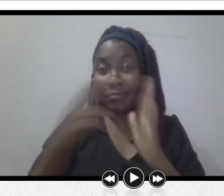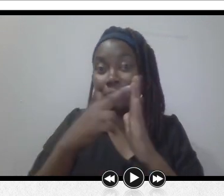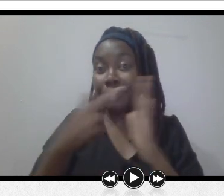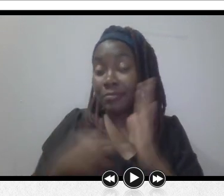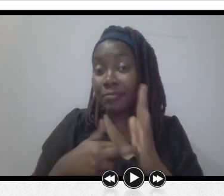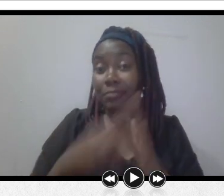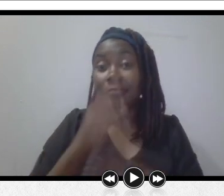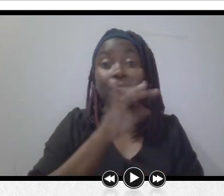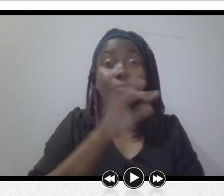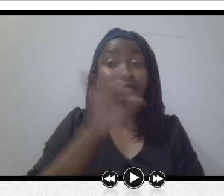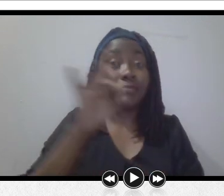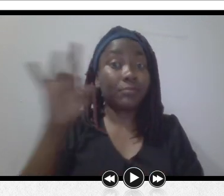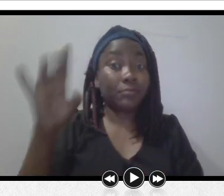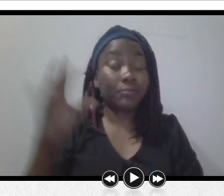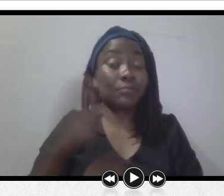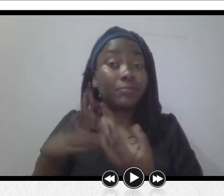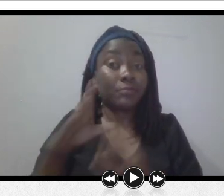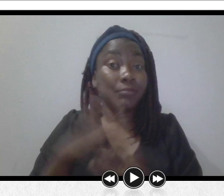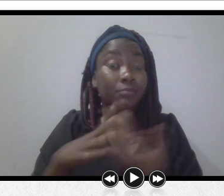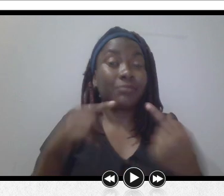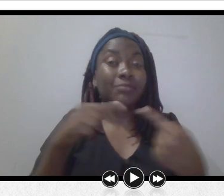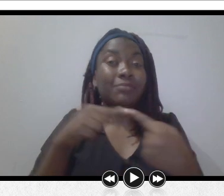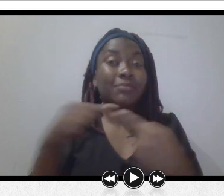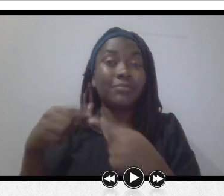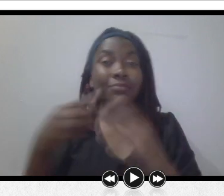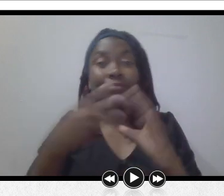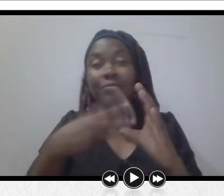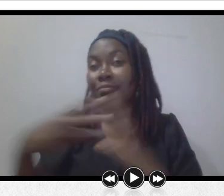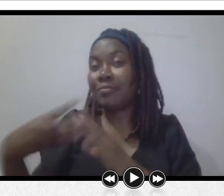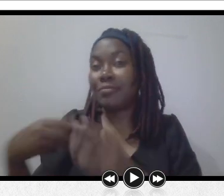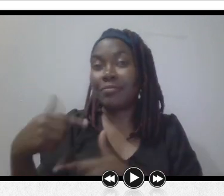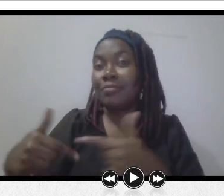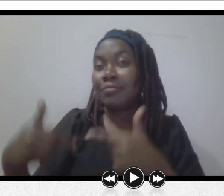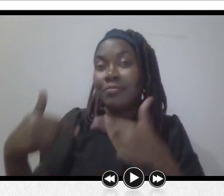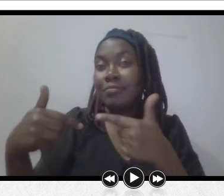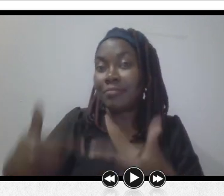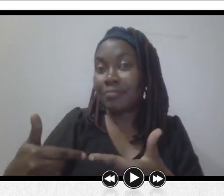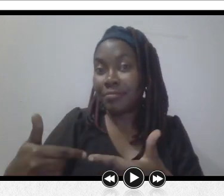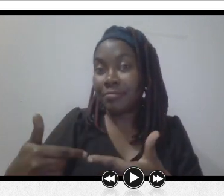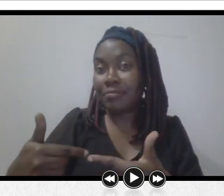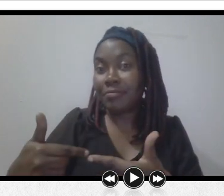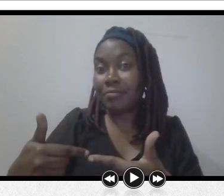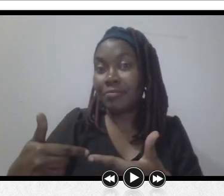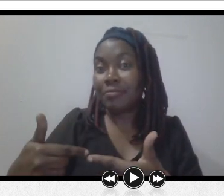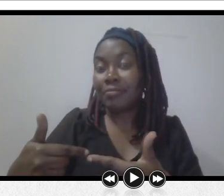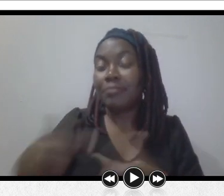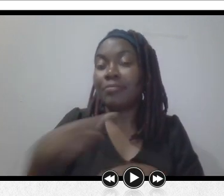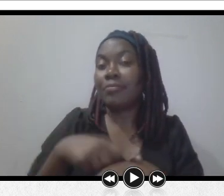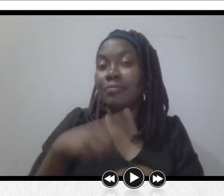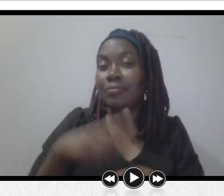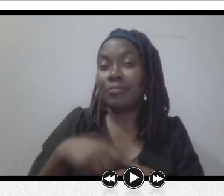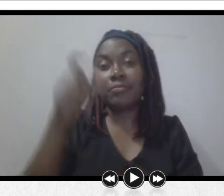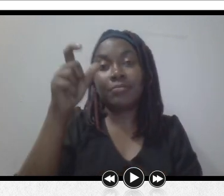aí cada agência reguladora foi criada de acordo com as características dos serviços que são prestados, foram criados ao tempo dos modelos